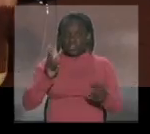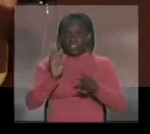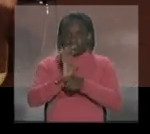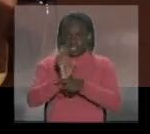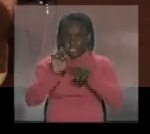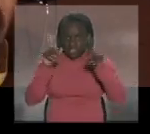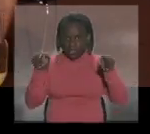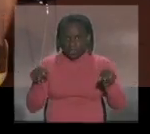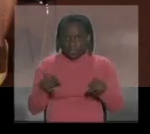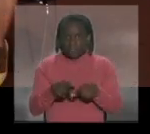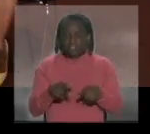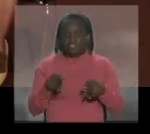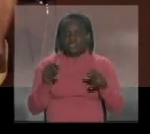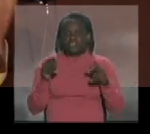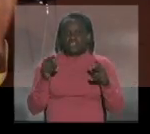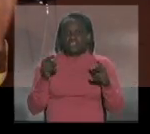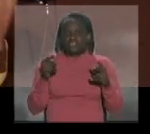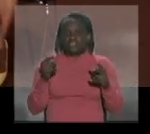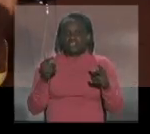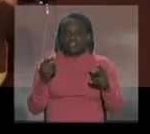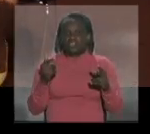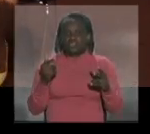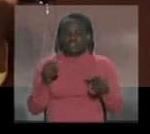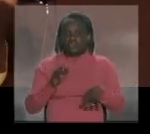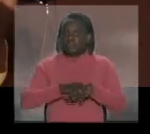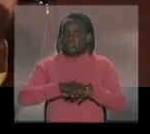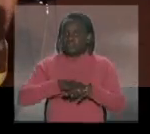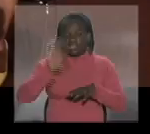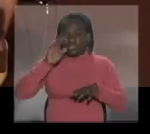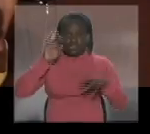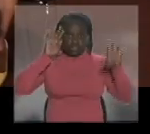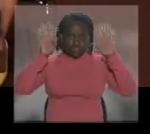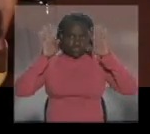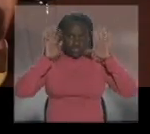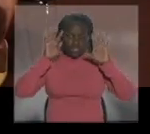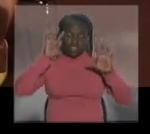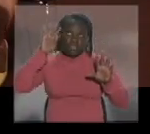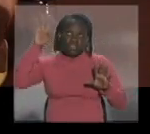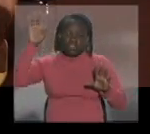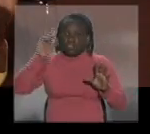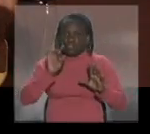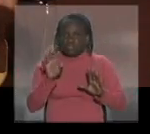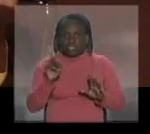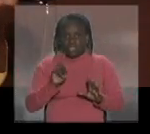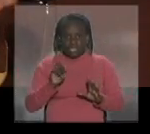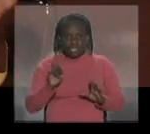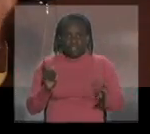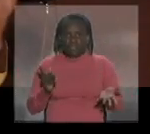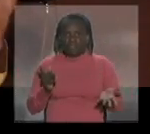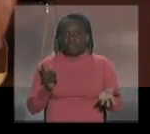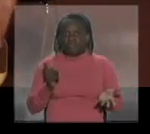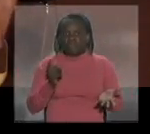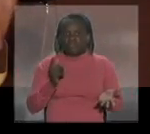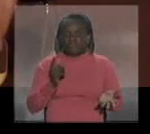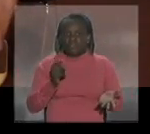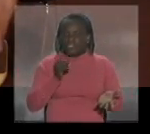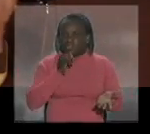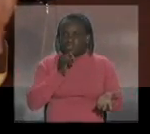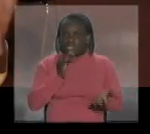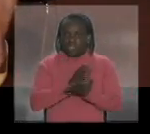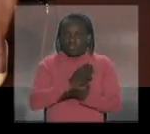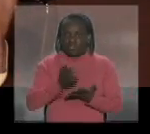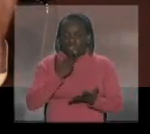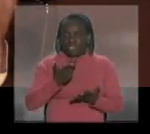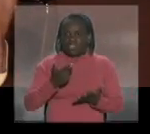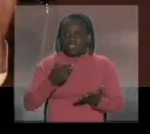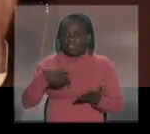cinema, assim, como mais do que um sonho. Esse sonho meio que sem... Quando eu vou nos debates de